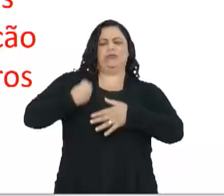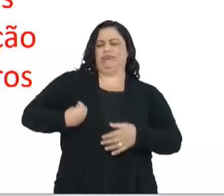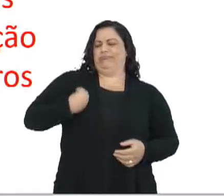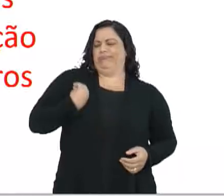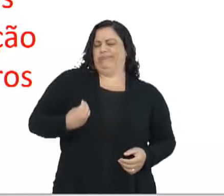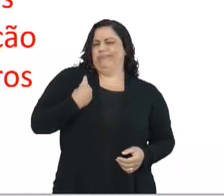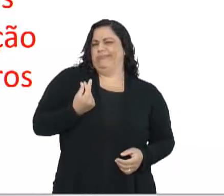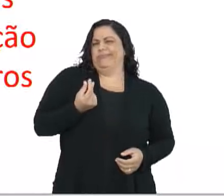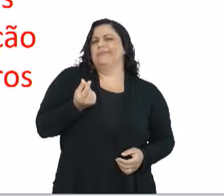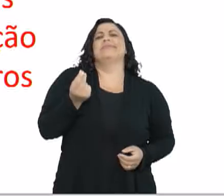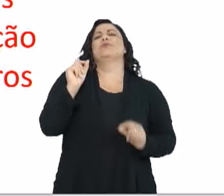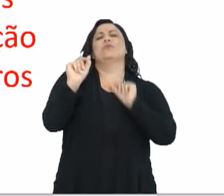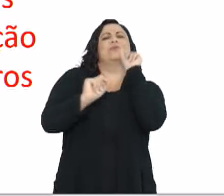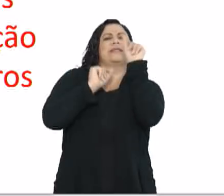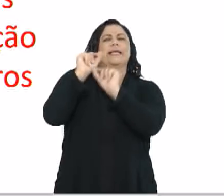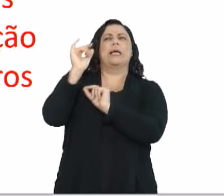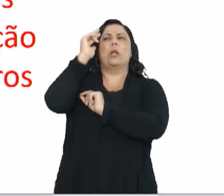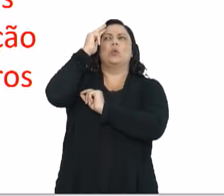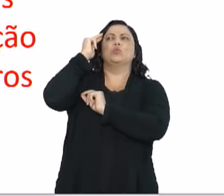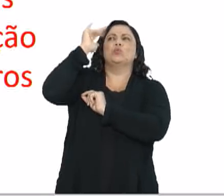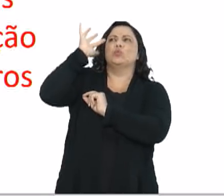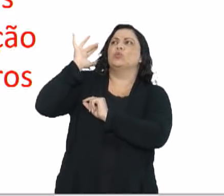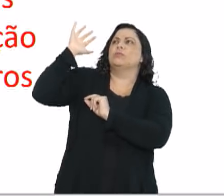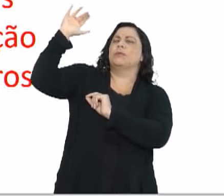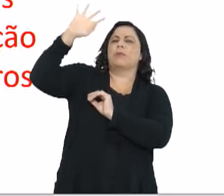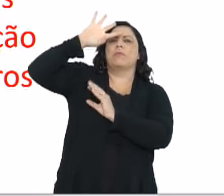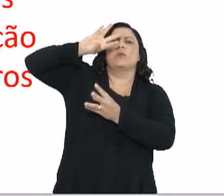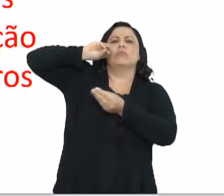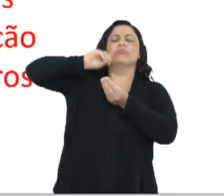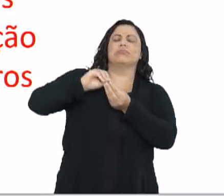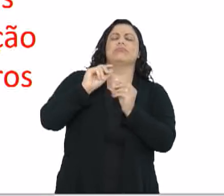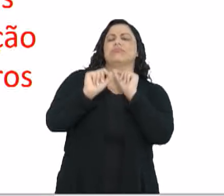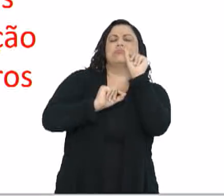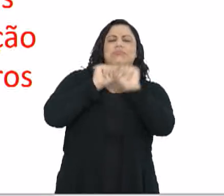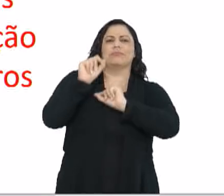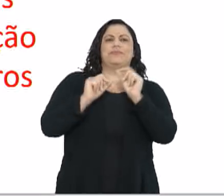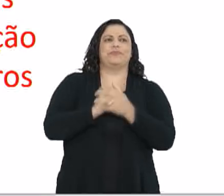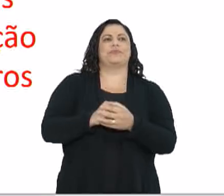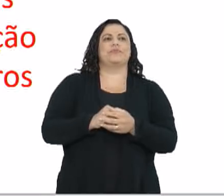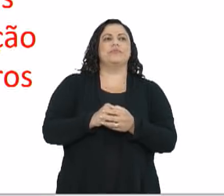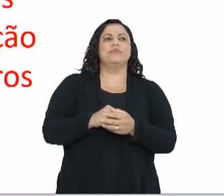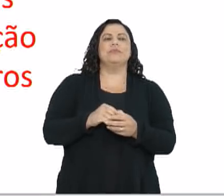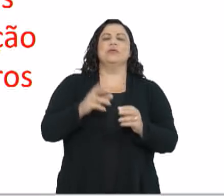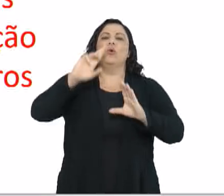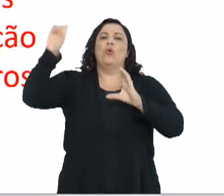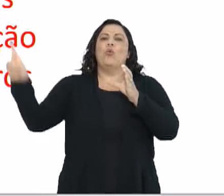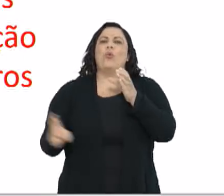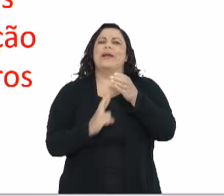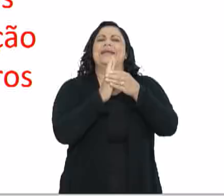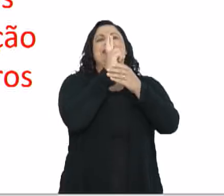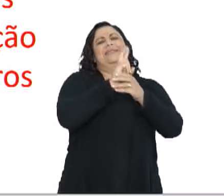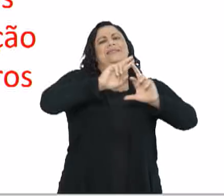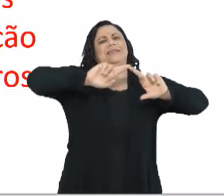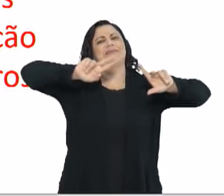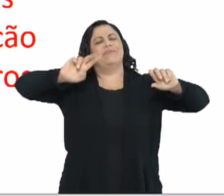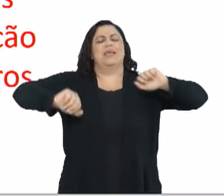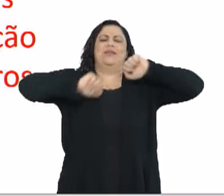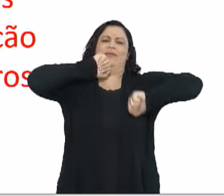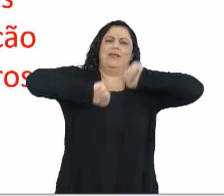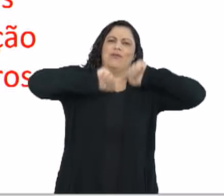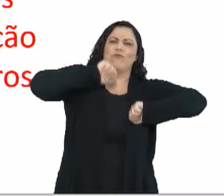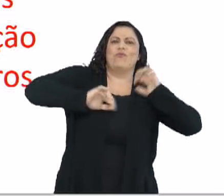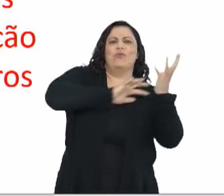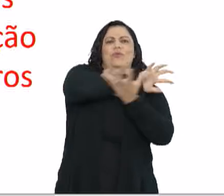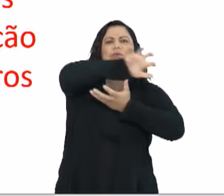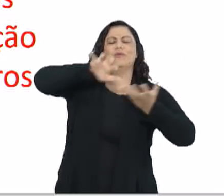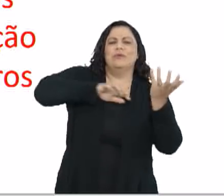Então, resposta lá, por existirem exemplos como as civilizações romana e grega, o Renascimento, a Revolução Francesa, Industrial, entre outros feitos.